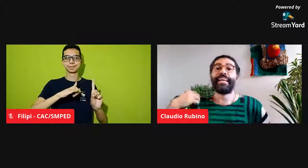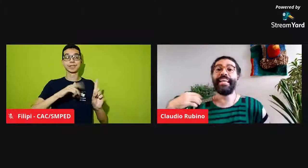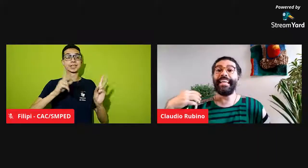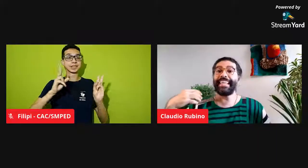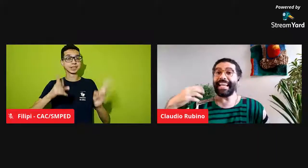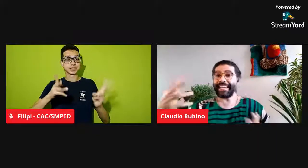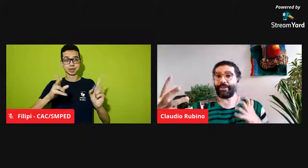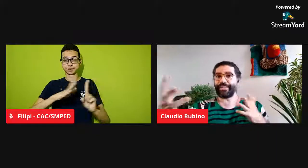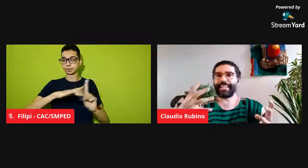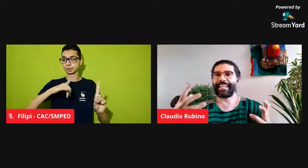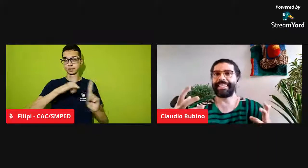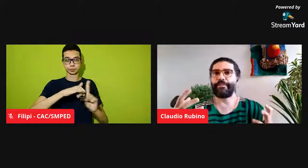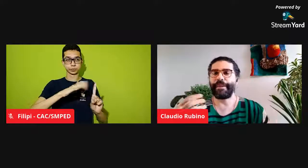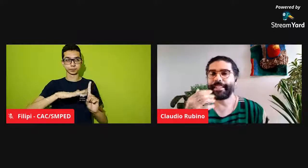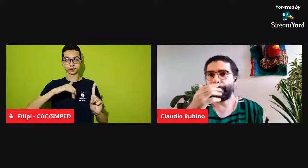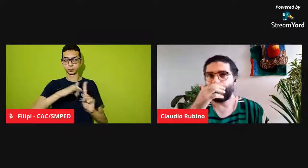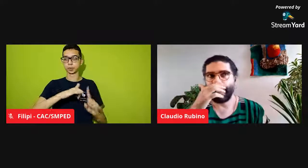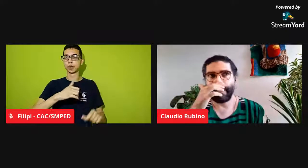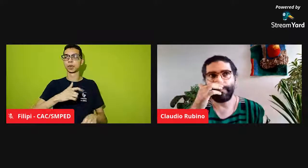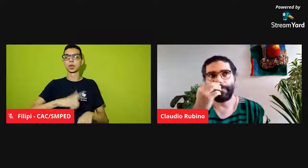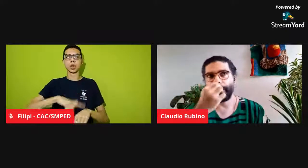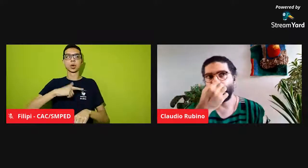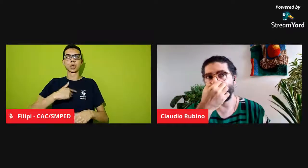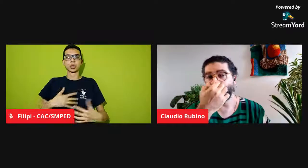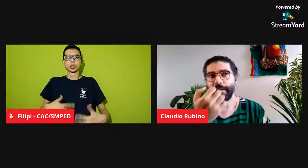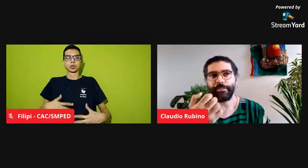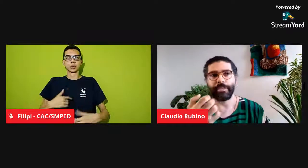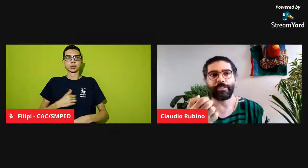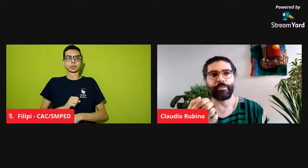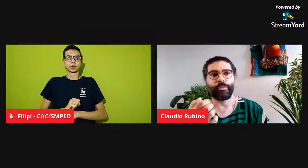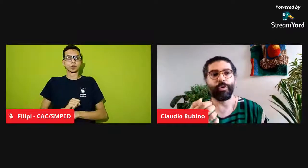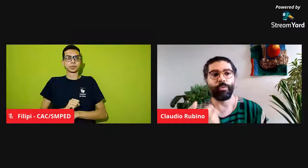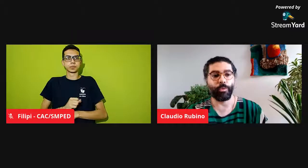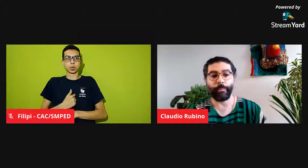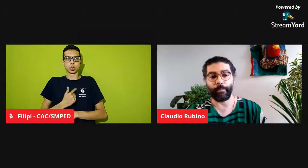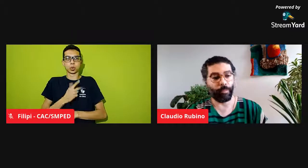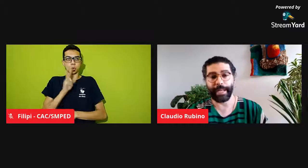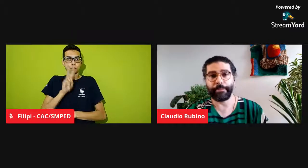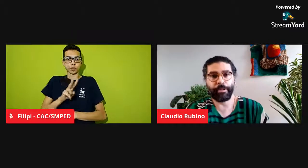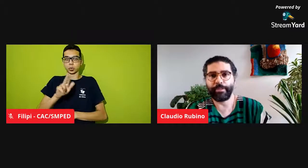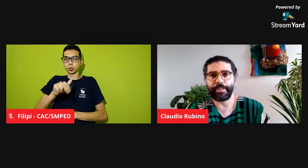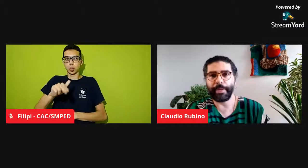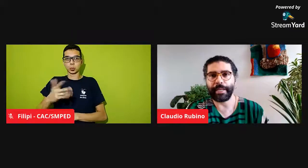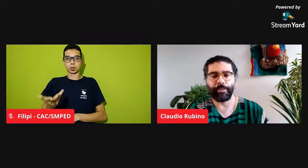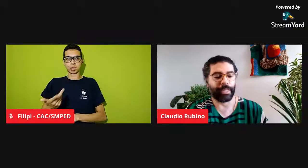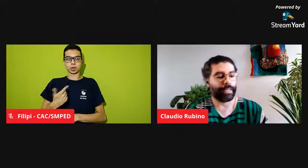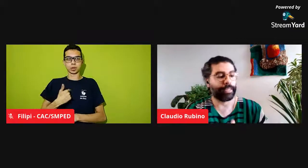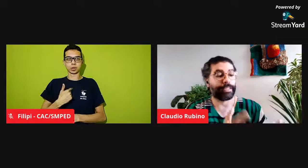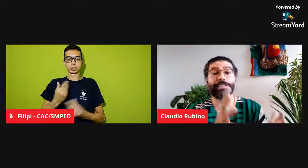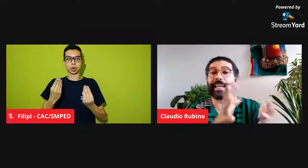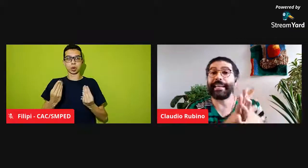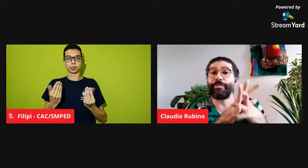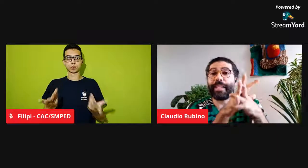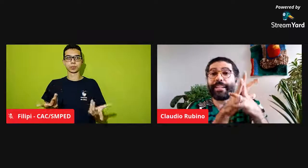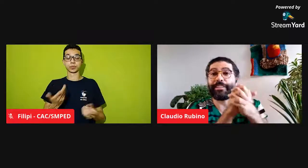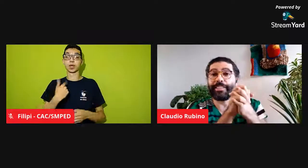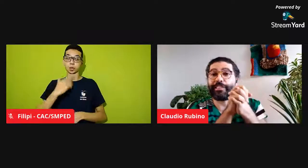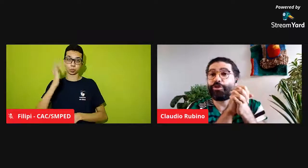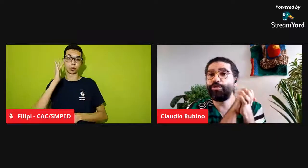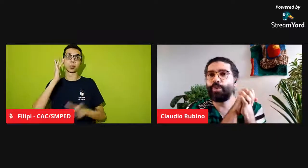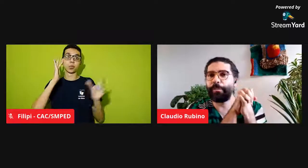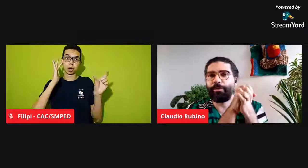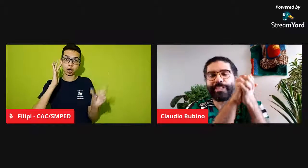solto. E aí, na hora, deu aquela travada, porque nunca tinha visto. O moleque, pelo visto, também não, né? E aí,